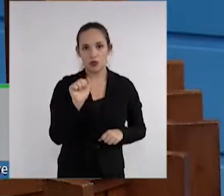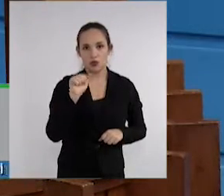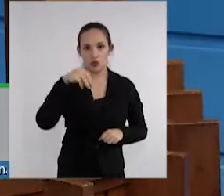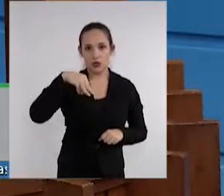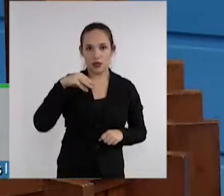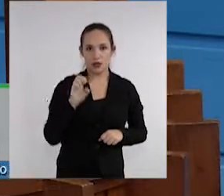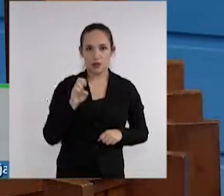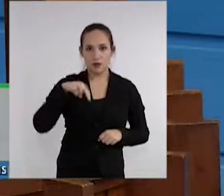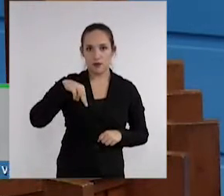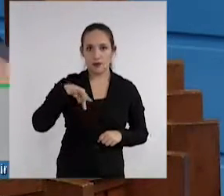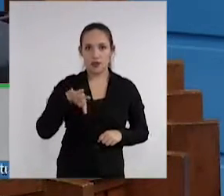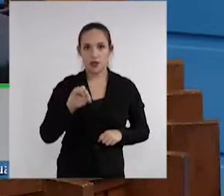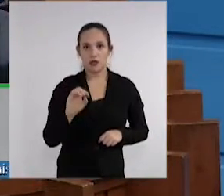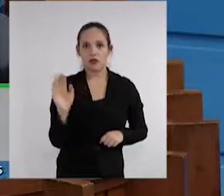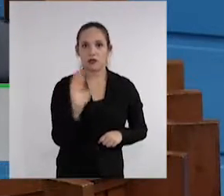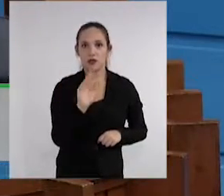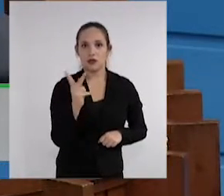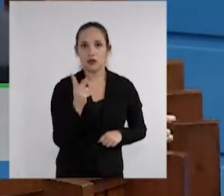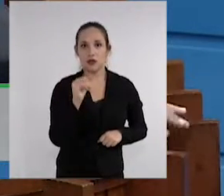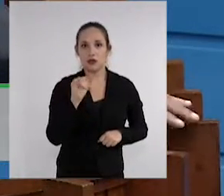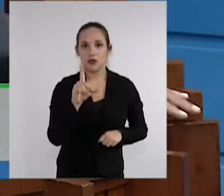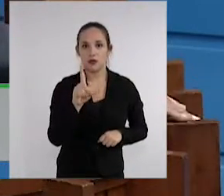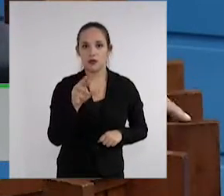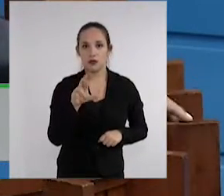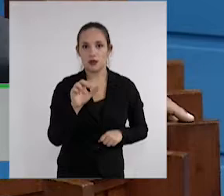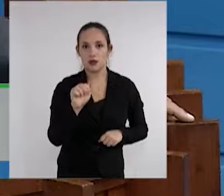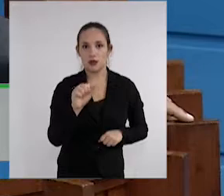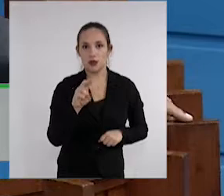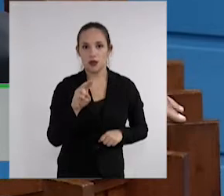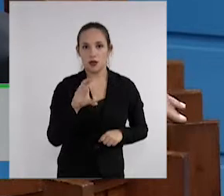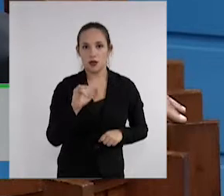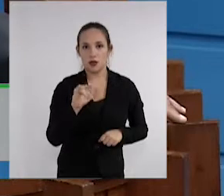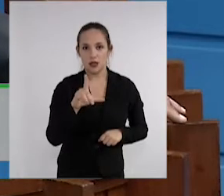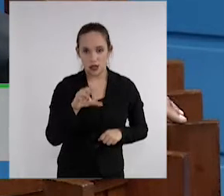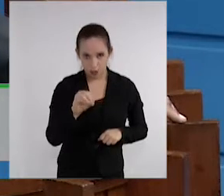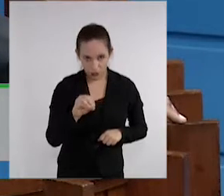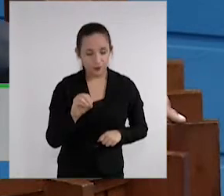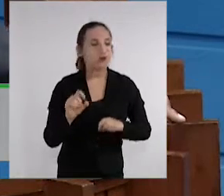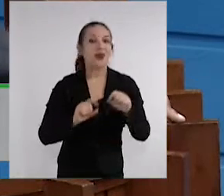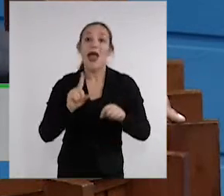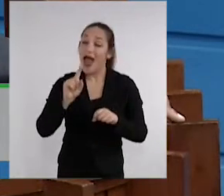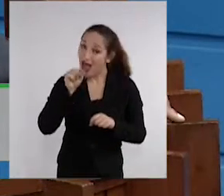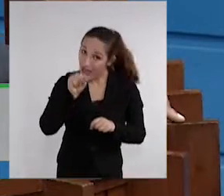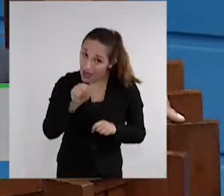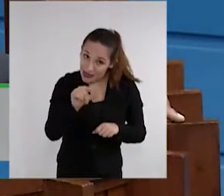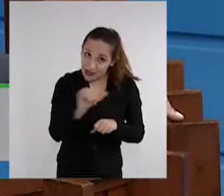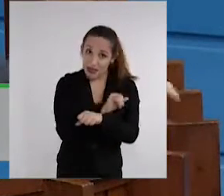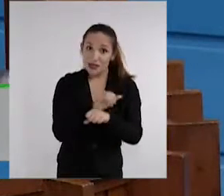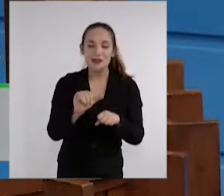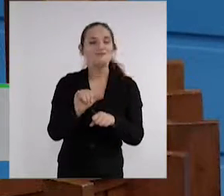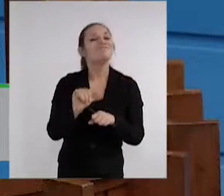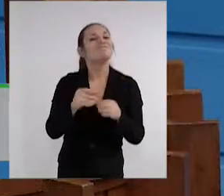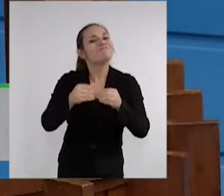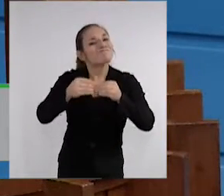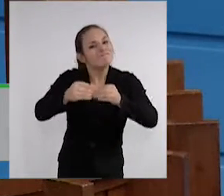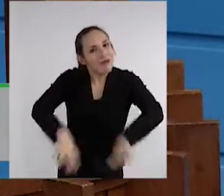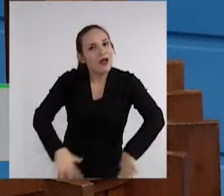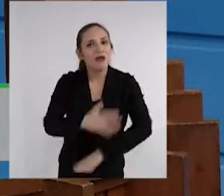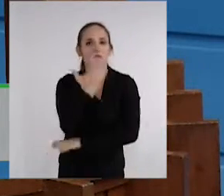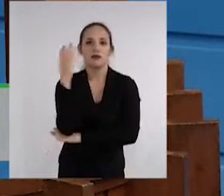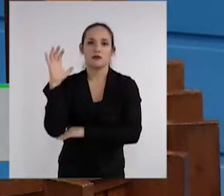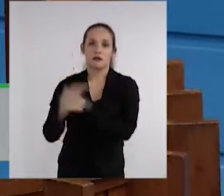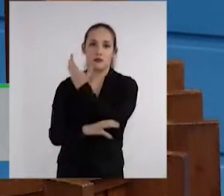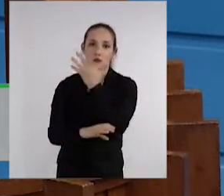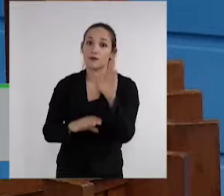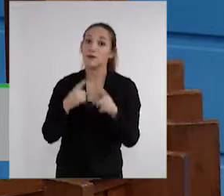essa técnica que traz consequências e danos ambientais gravíssimos, porque essa técnica já